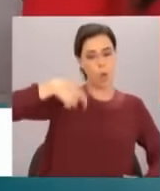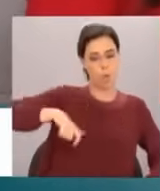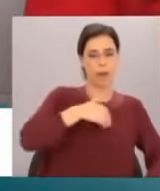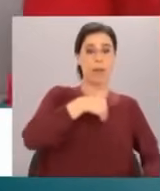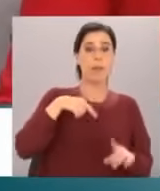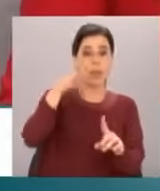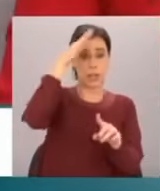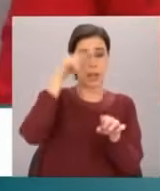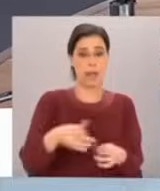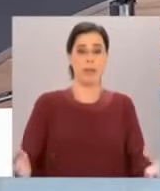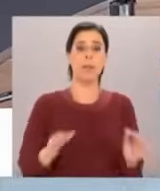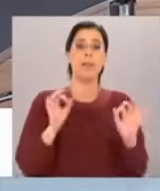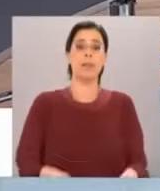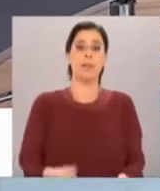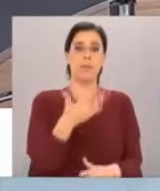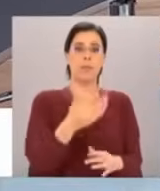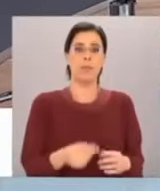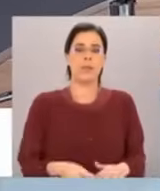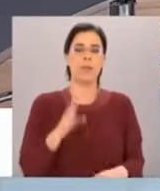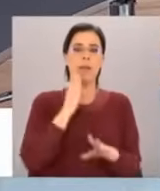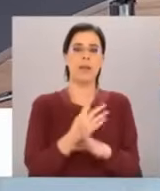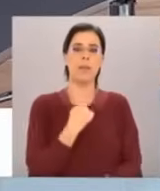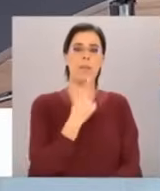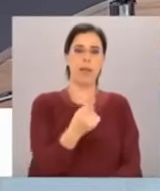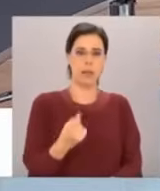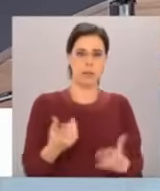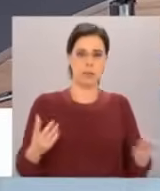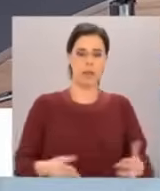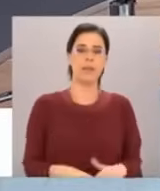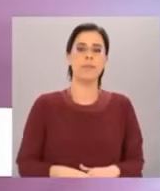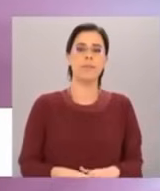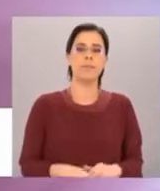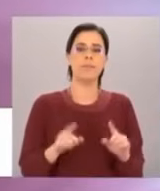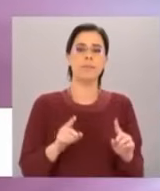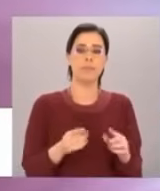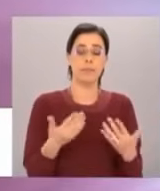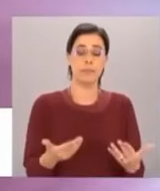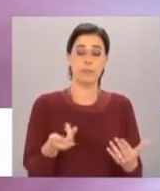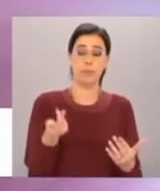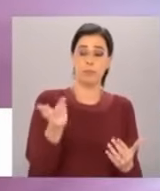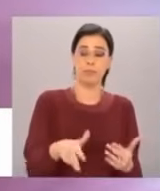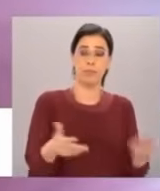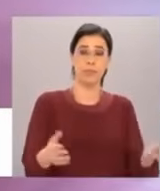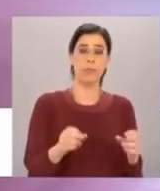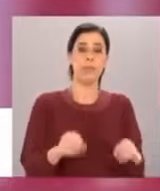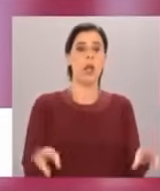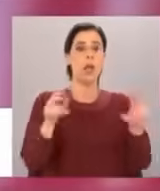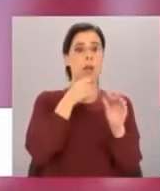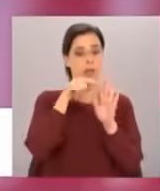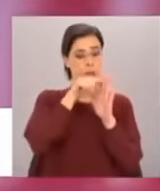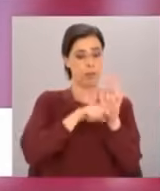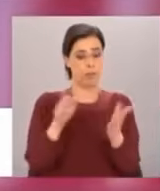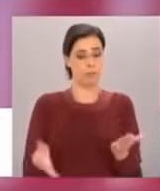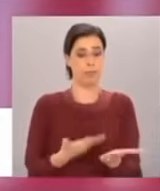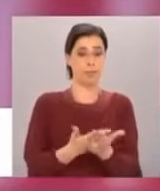e do bem-estar animal e por fim da Aventura tenho uma última questão furo público colocar que surja nas novas medidas